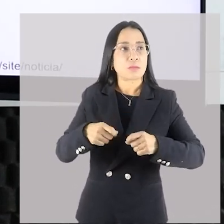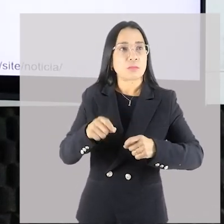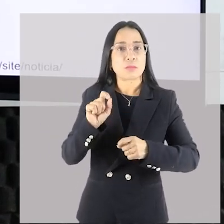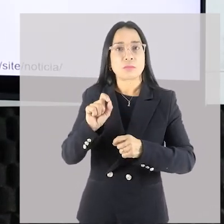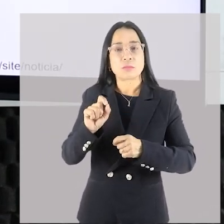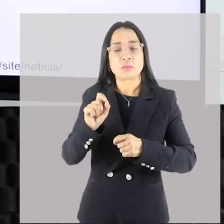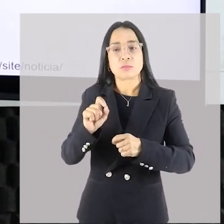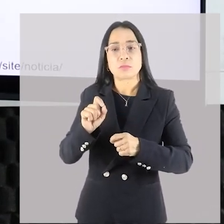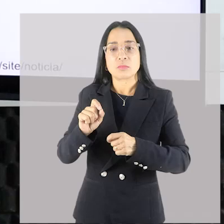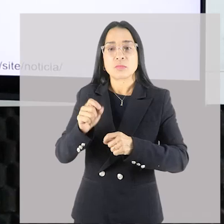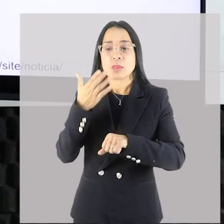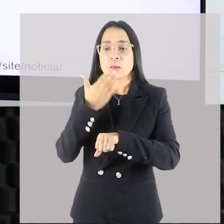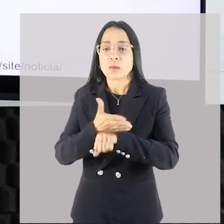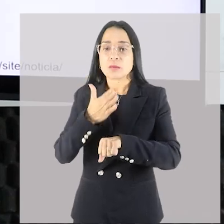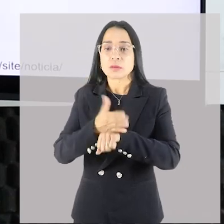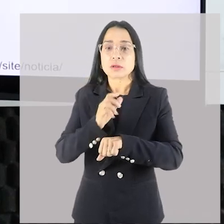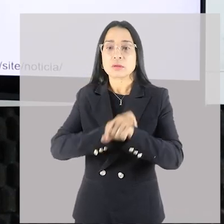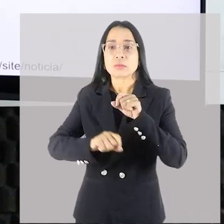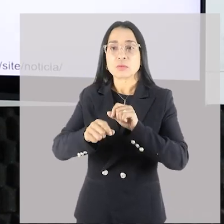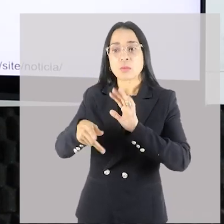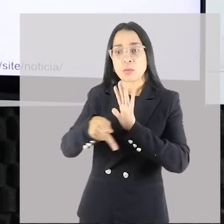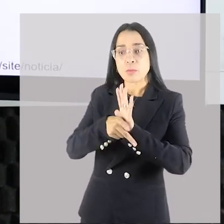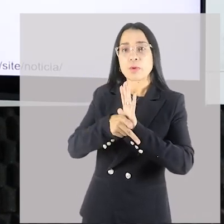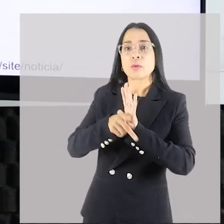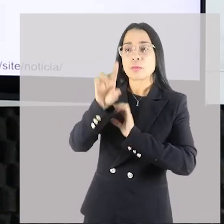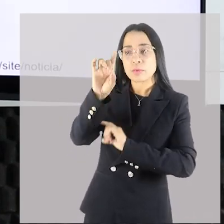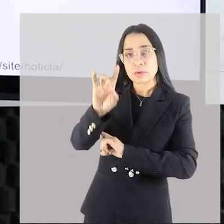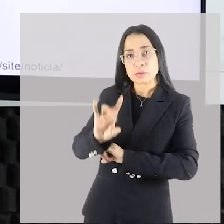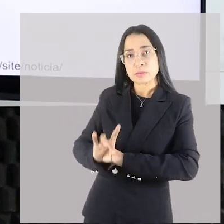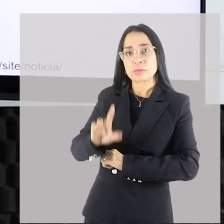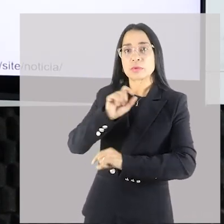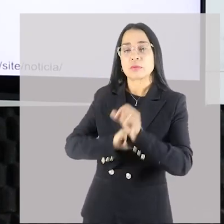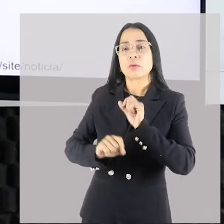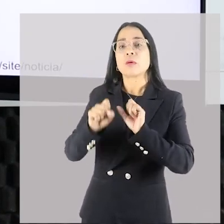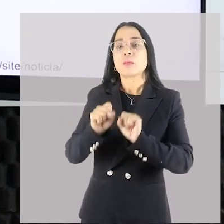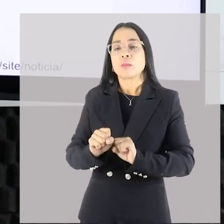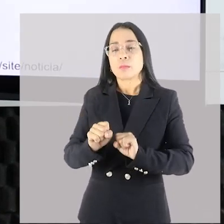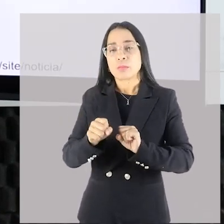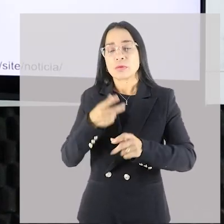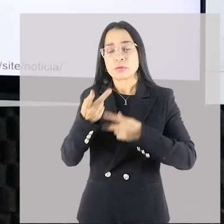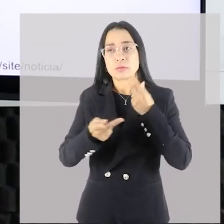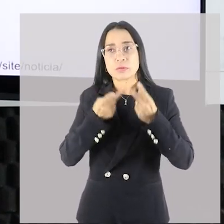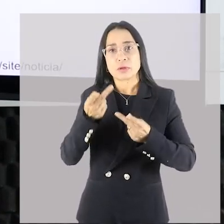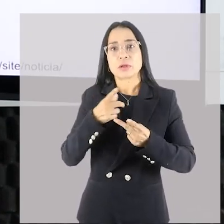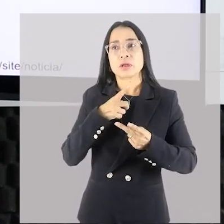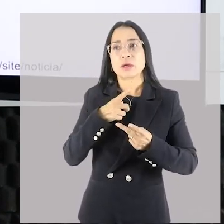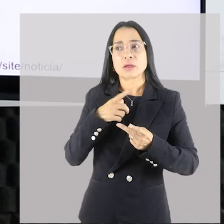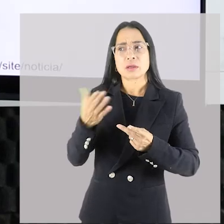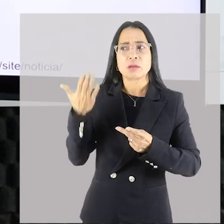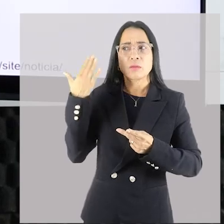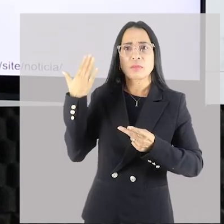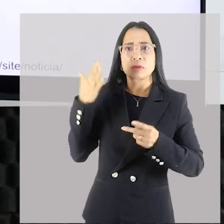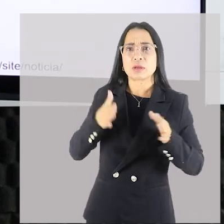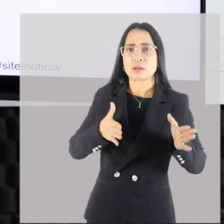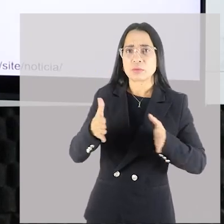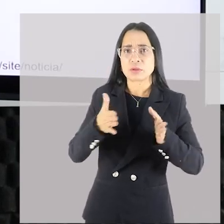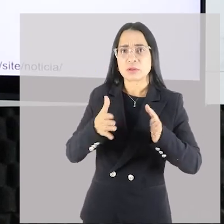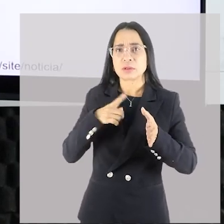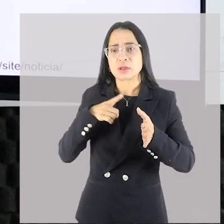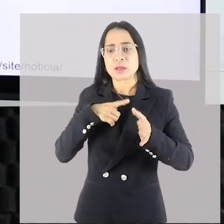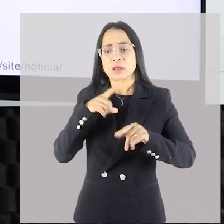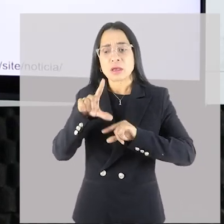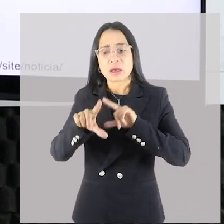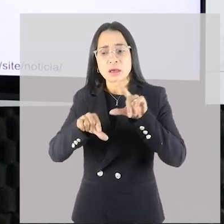necessitavam de um treinamento específico. Então a gente pode dizer que nesse período já existia a